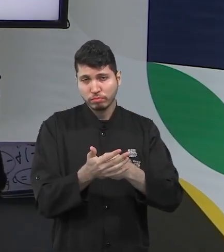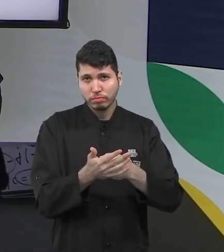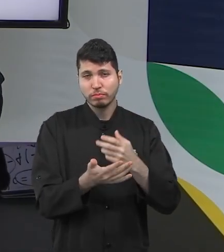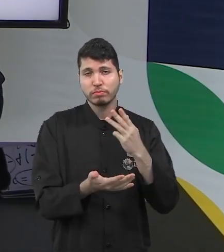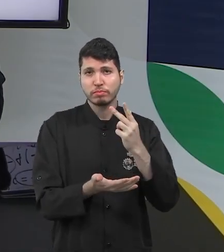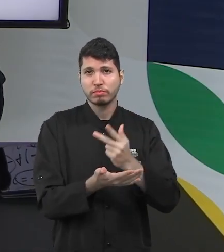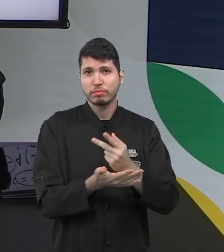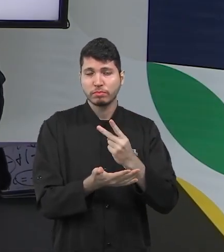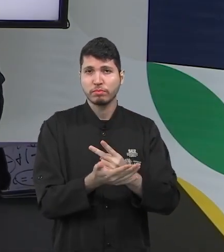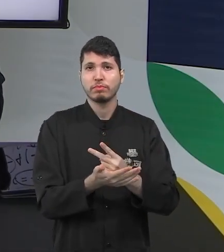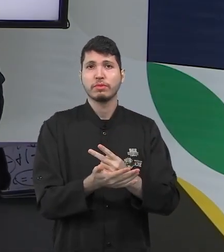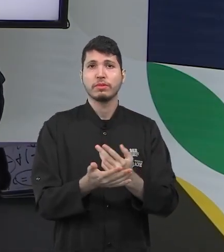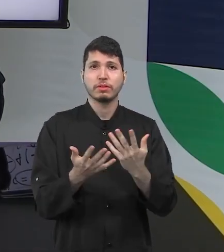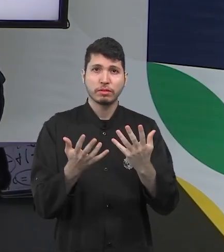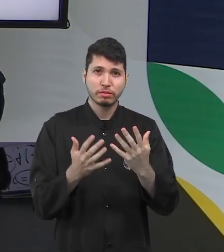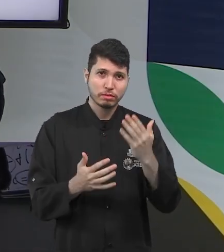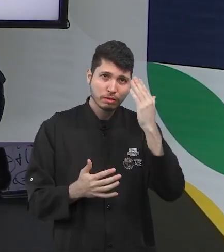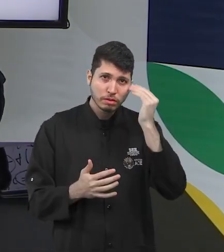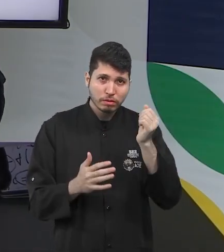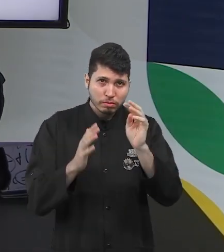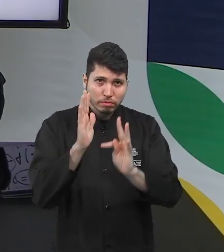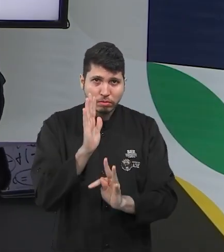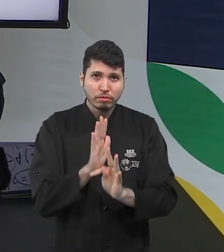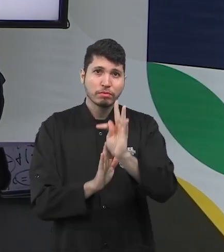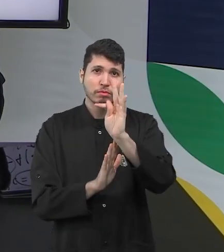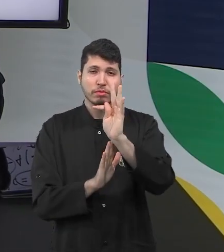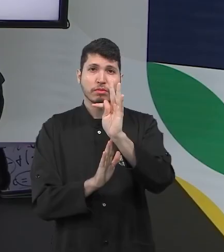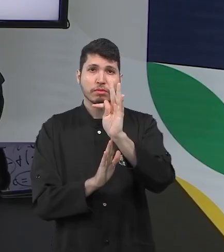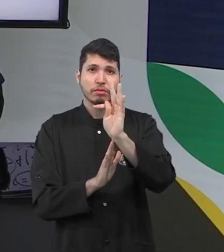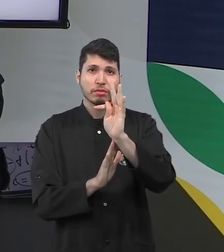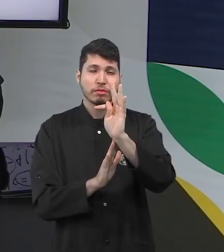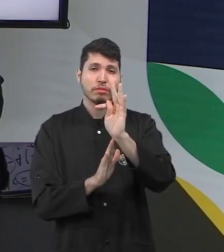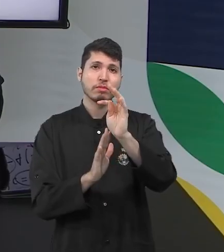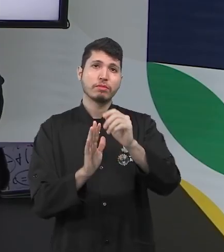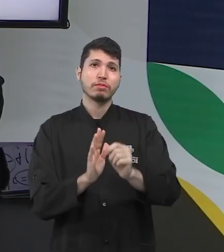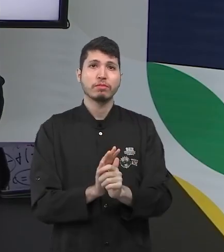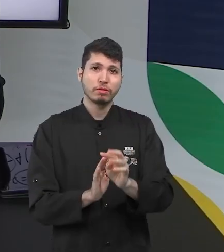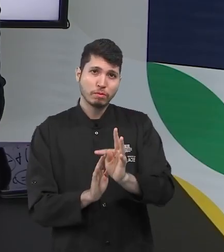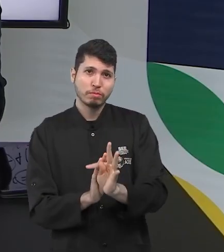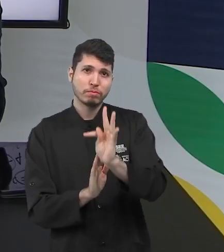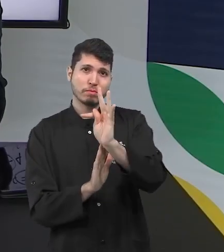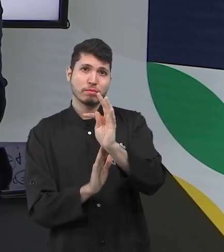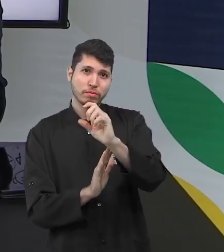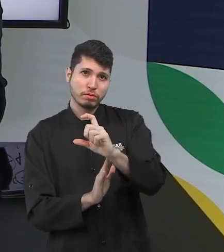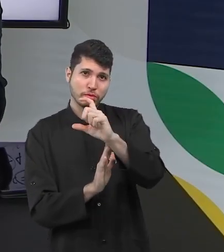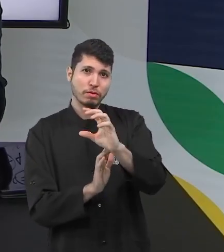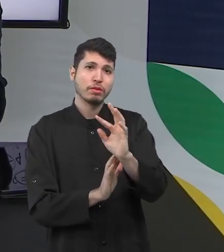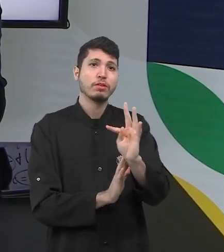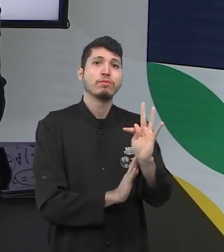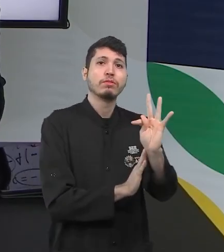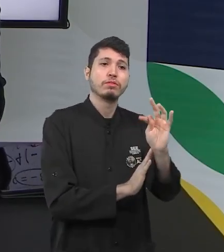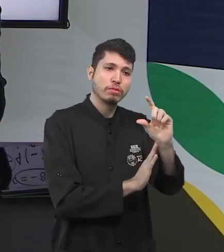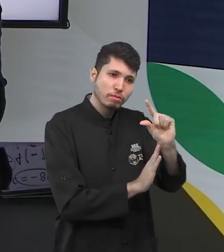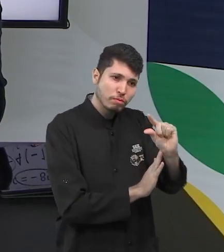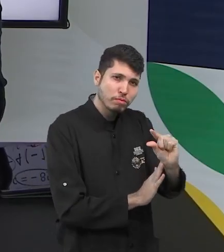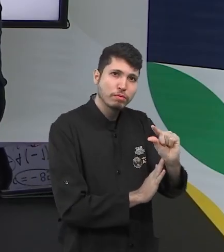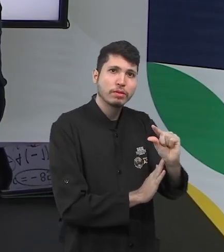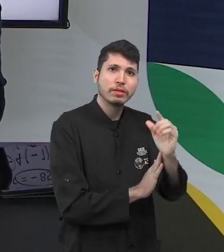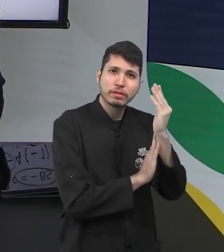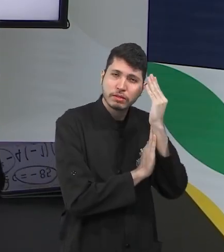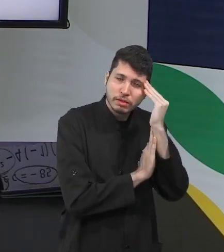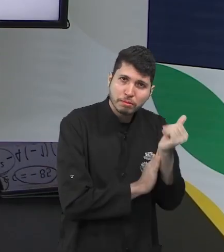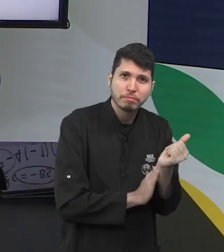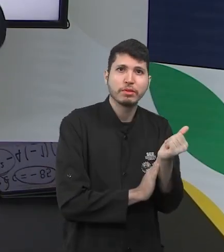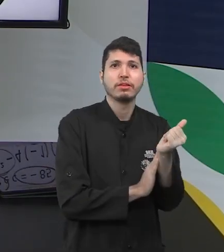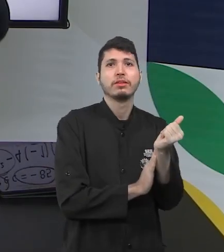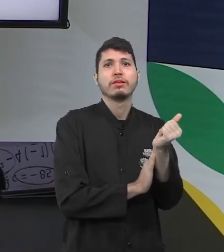quer a temperatura é o Tzão aqui, né? E o Tzinho representa o quê? A ideia de X. Então, ele não quer X versus,